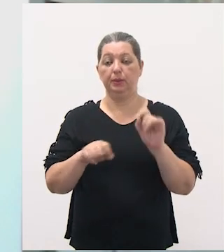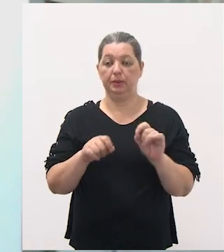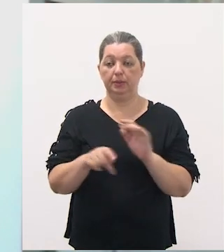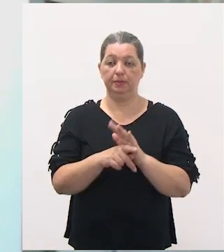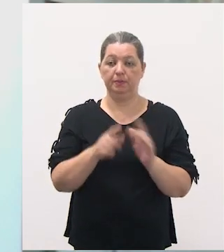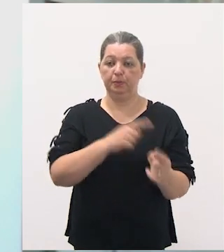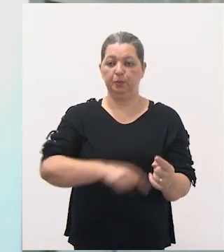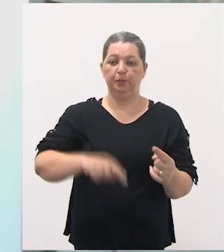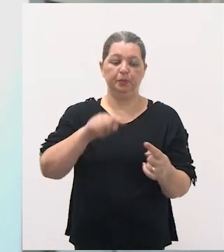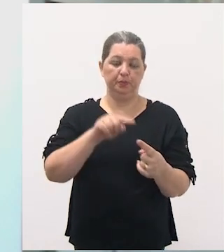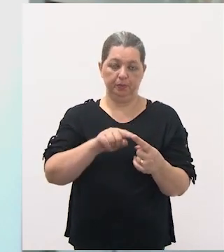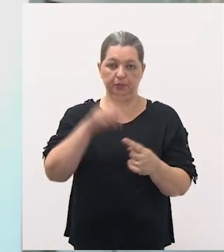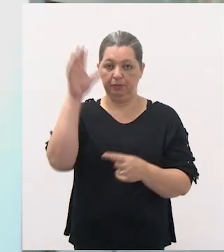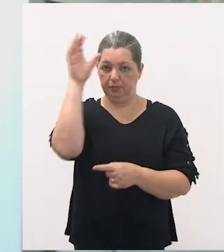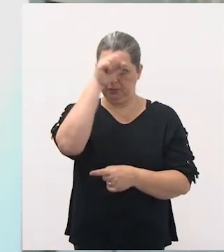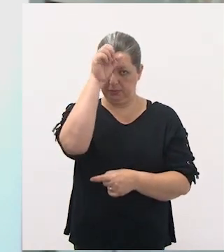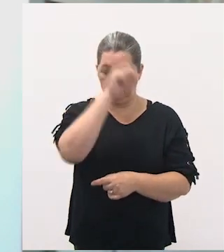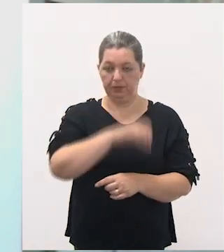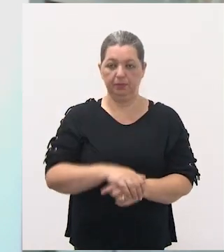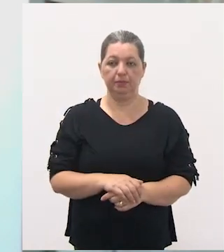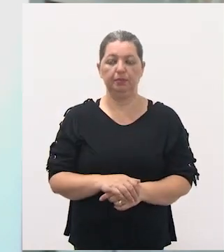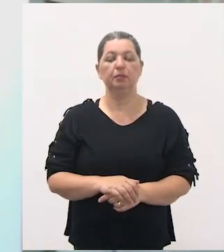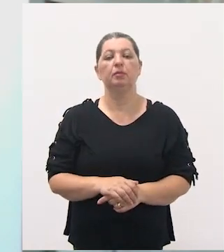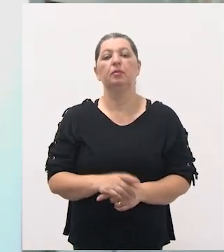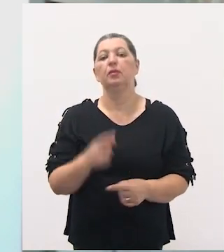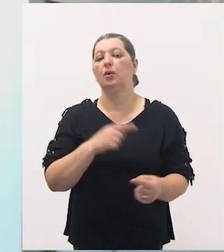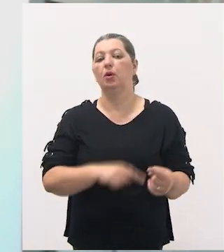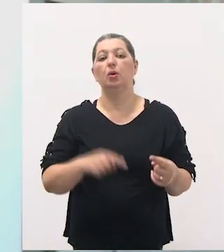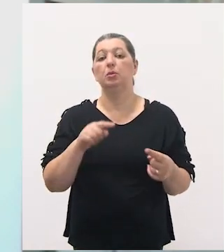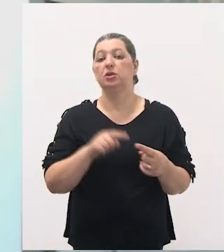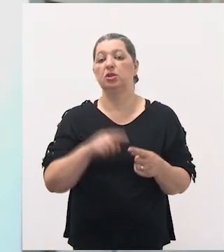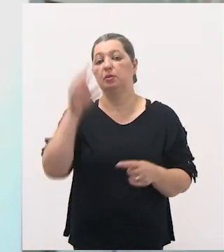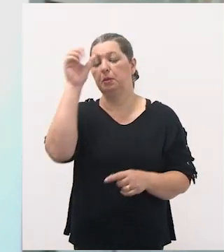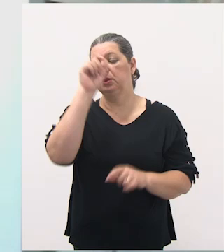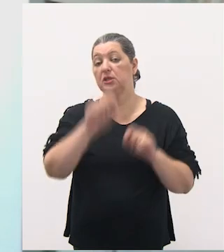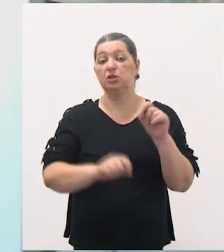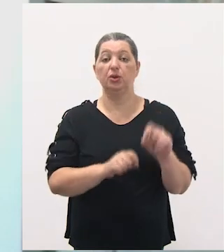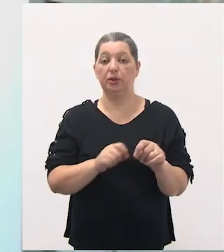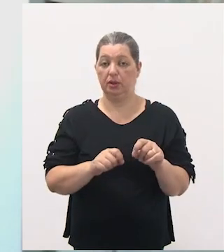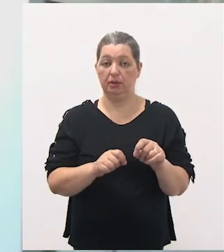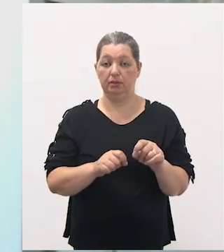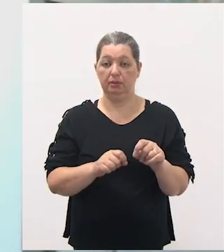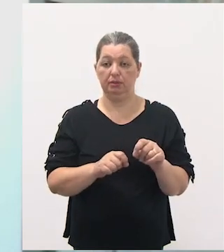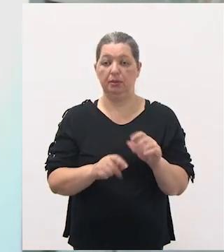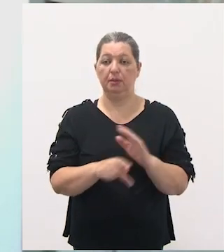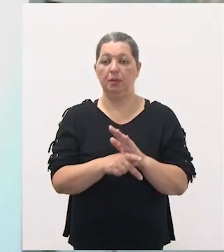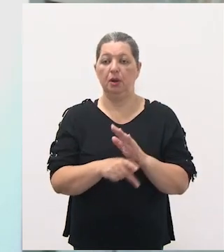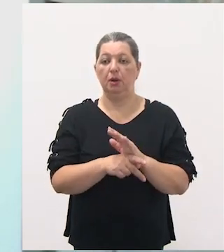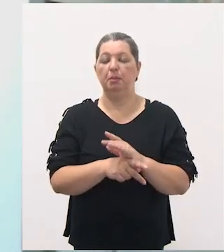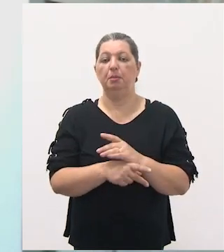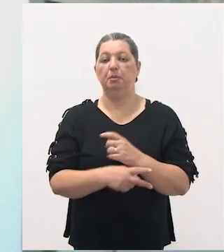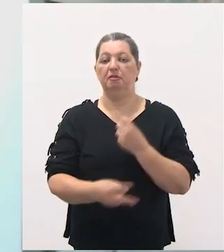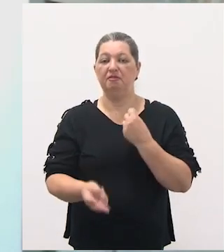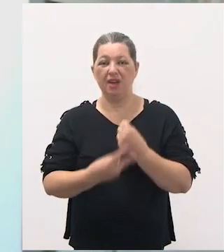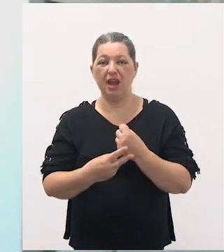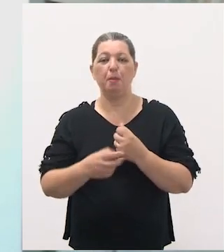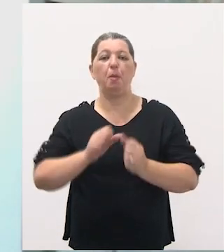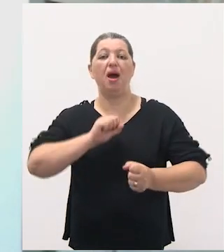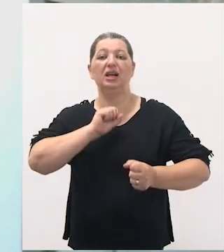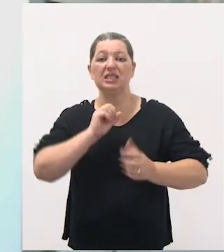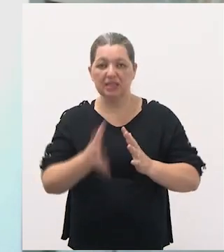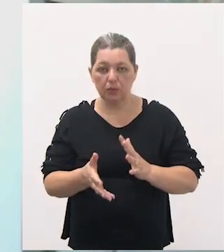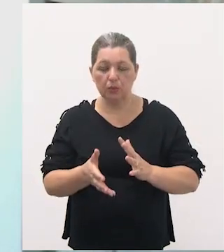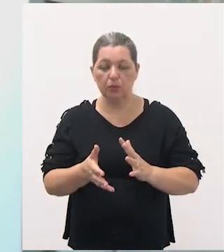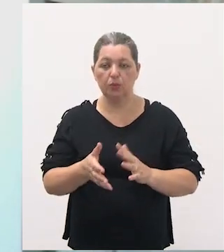pelos objetivos de aprendizagem. Os objetivos de aprendizagem são determinados por um verbo, por uma ação. Então, é